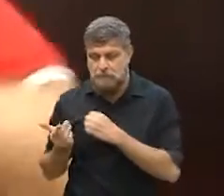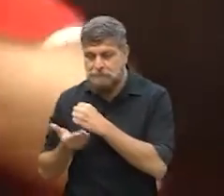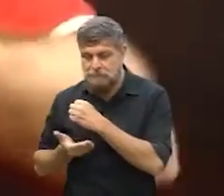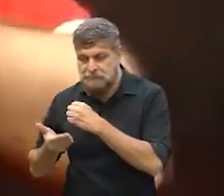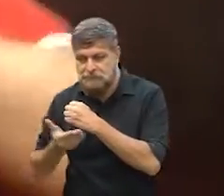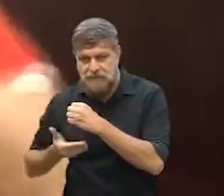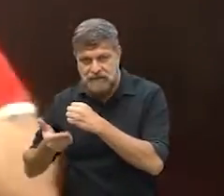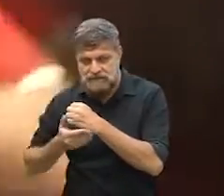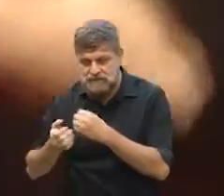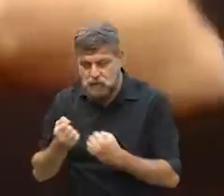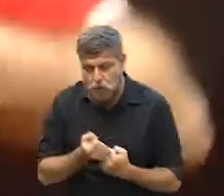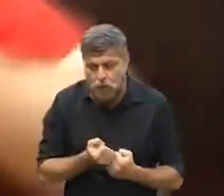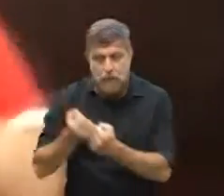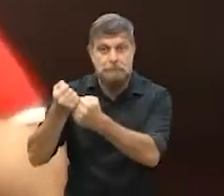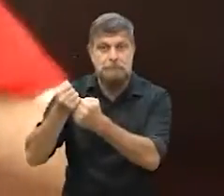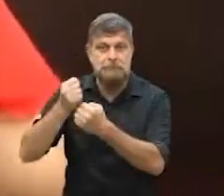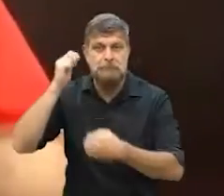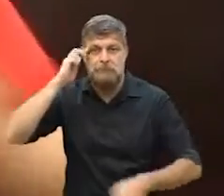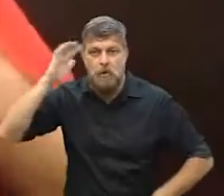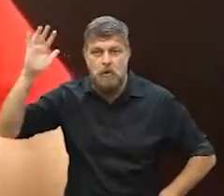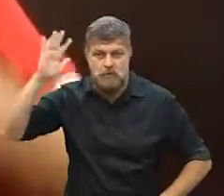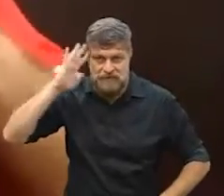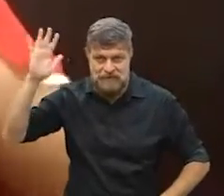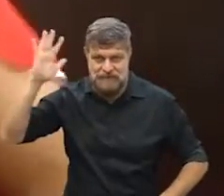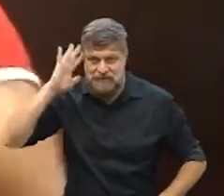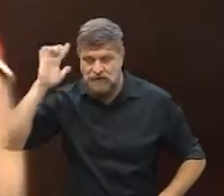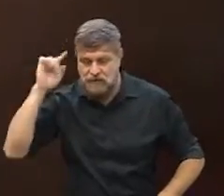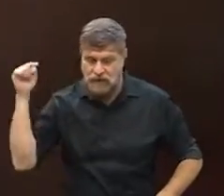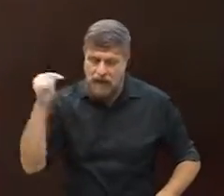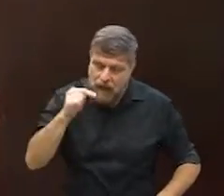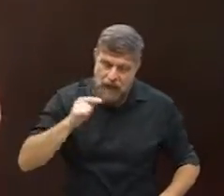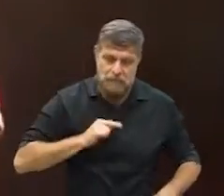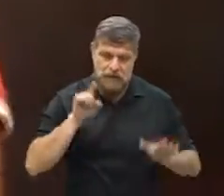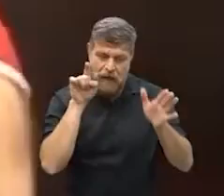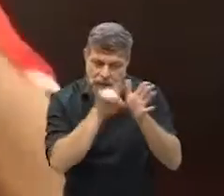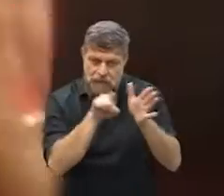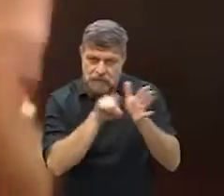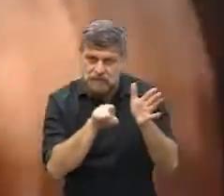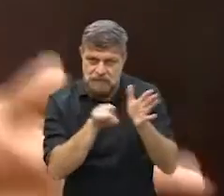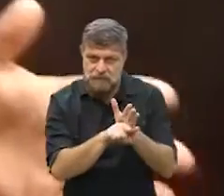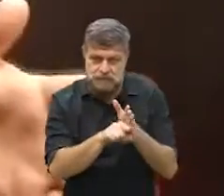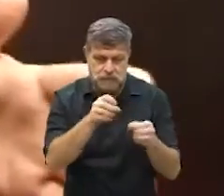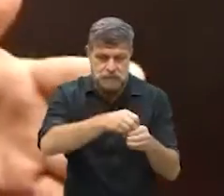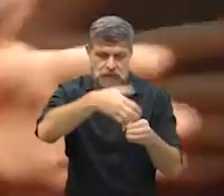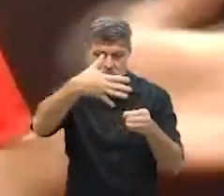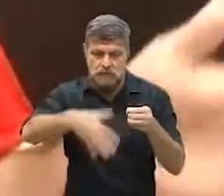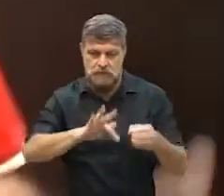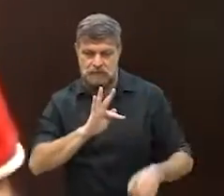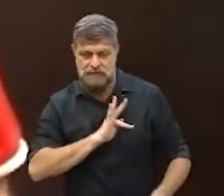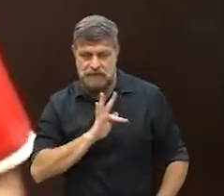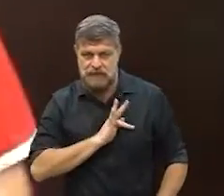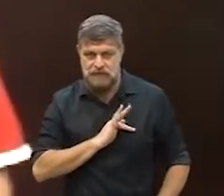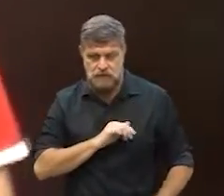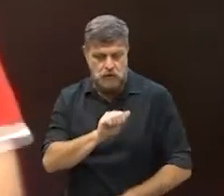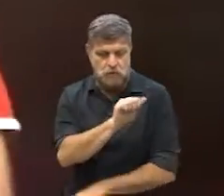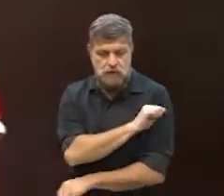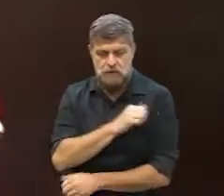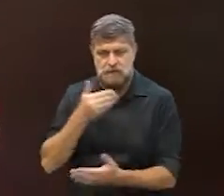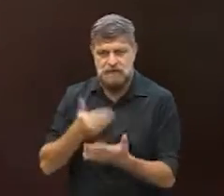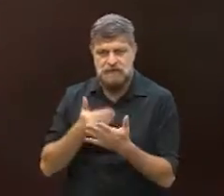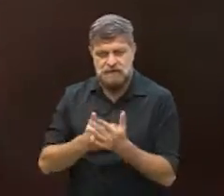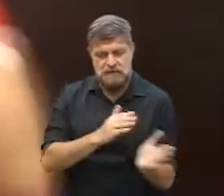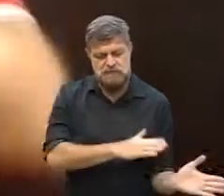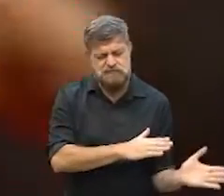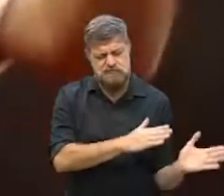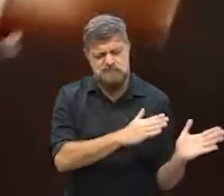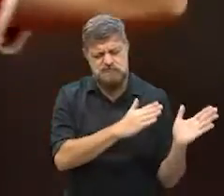mais como um apoio teórico para dar embasamento para aquele conteúdo técnico que o aluno vem estudando ao